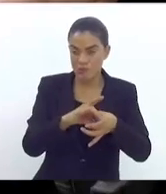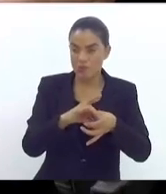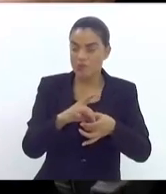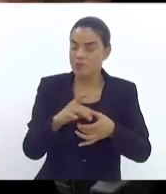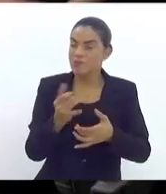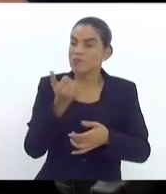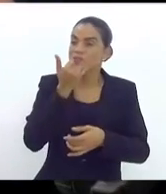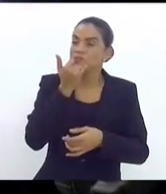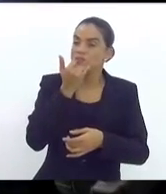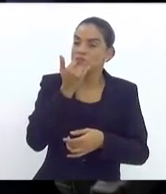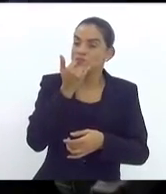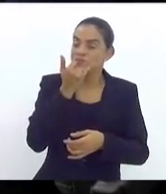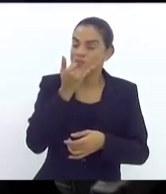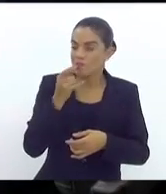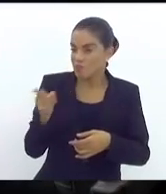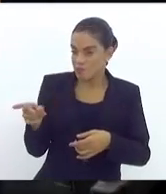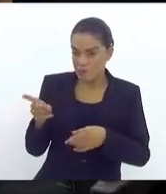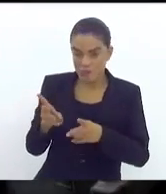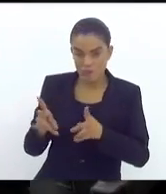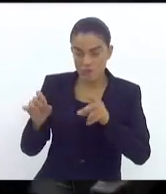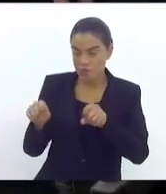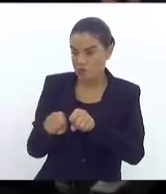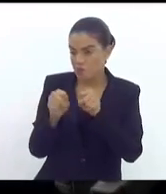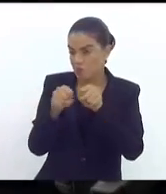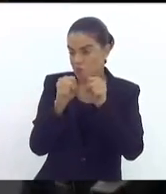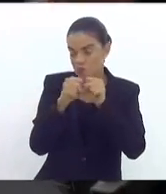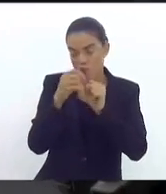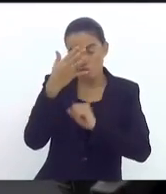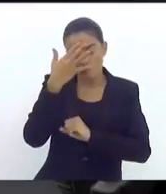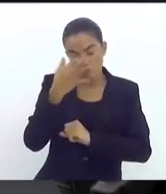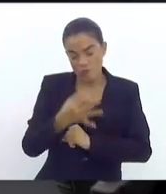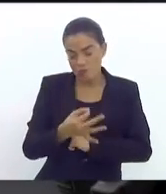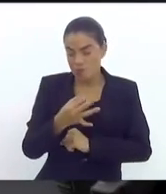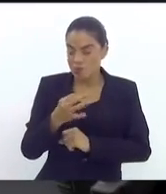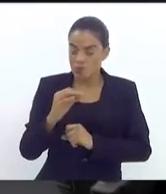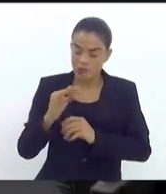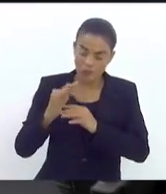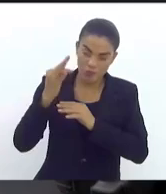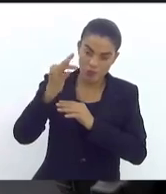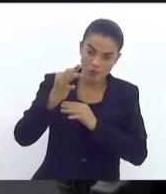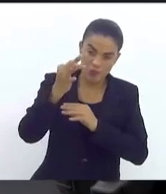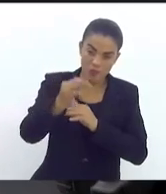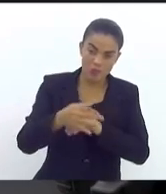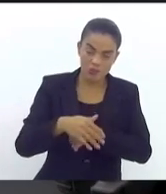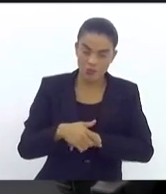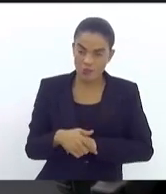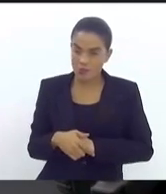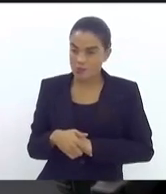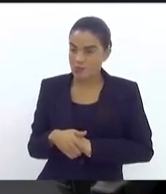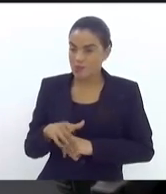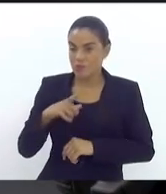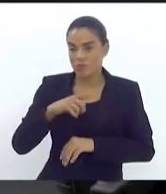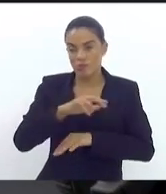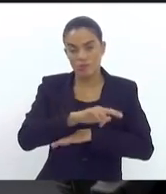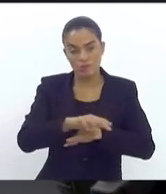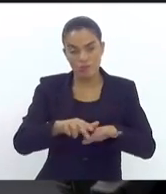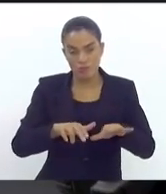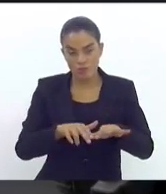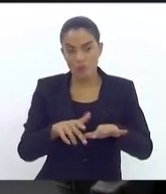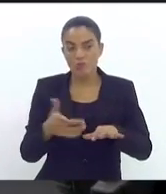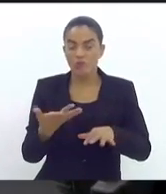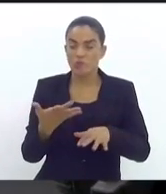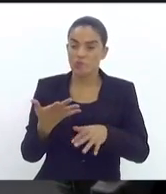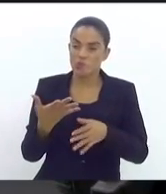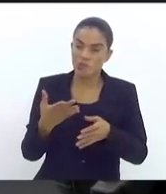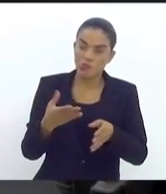equivocada, ela vai comprometer o reconhecimento posterior. Há muitas outras recomendações